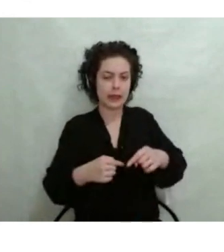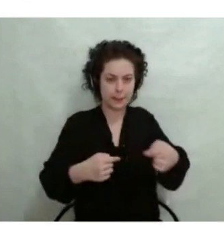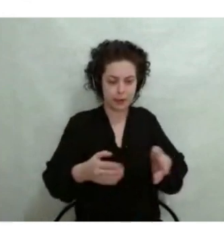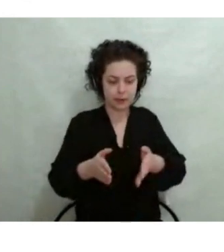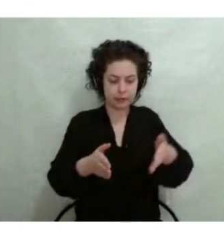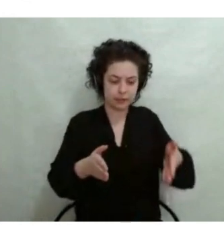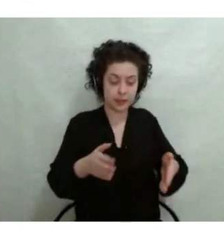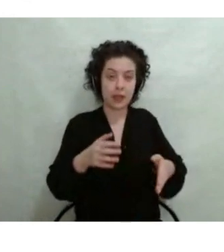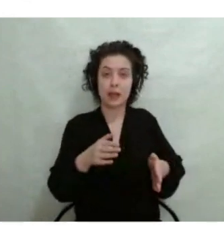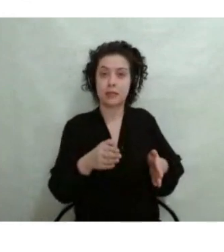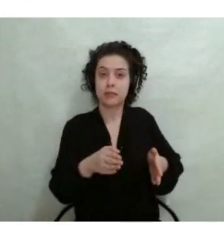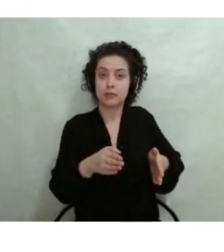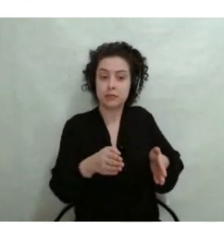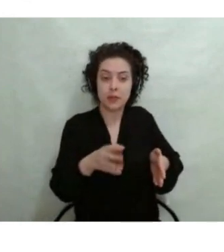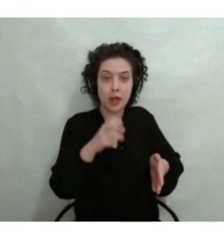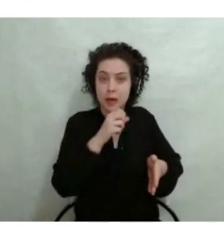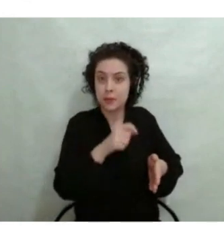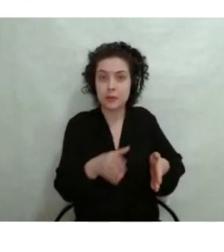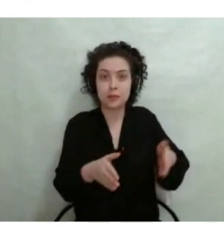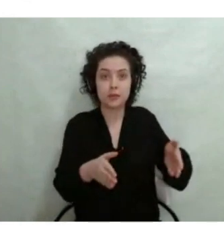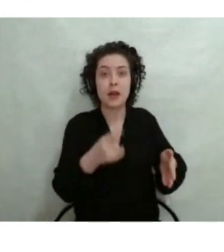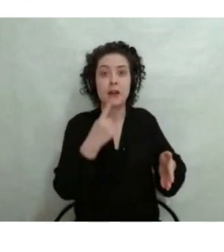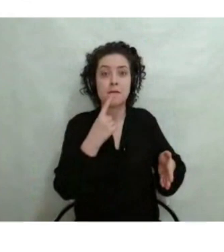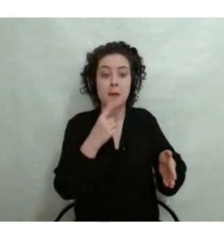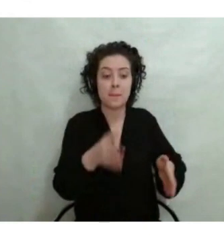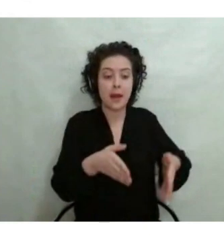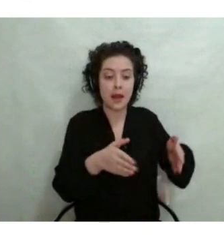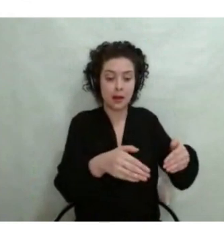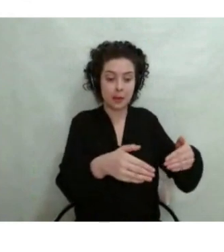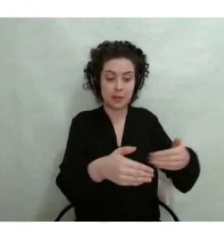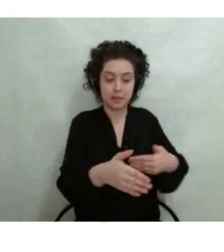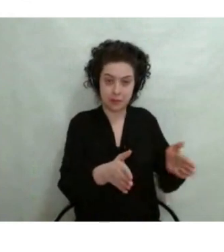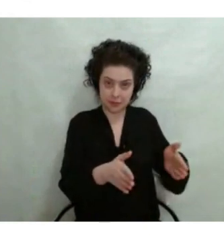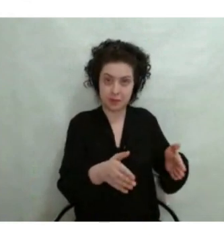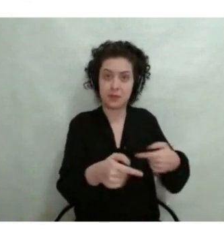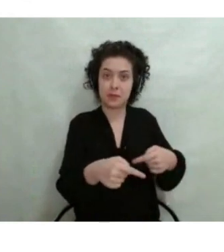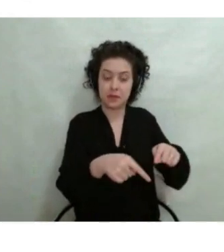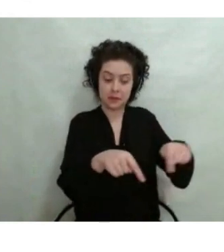imediatamente, a sala vermelha e a sala